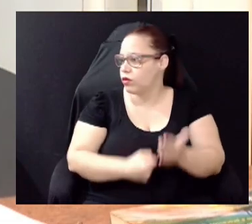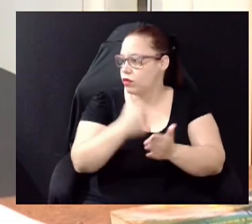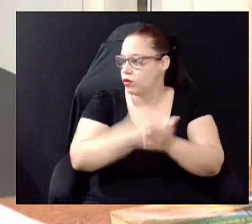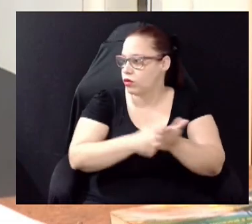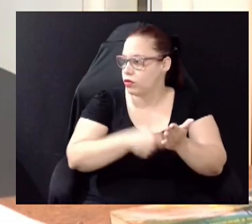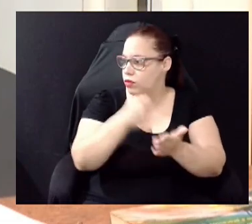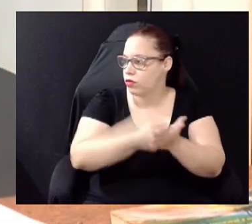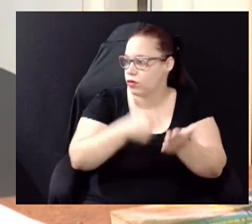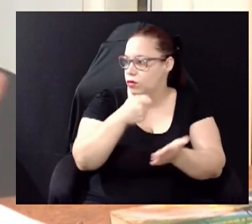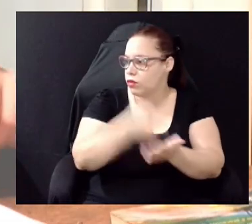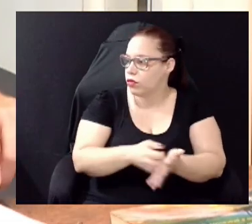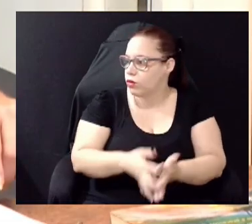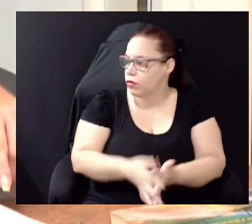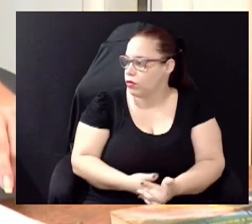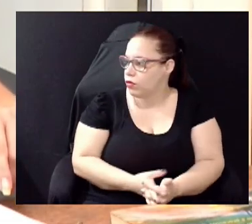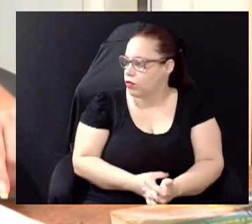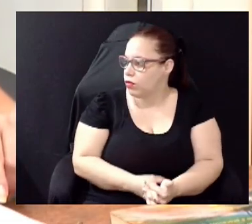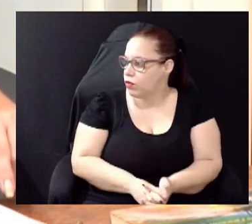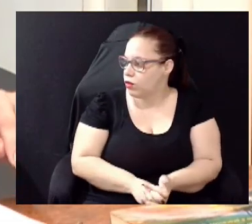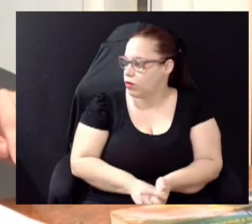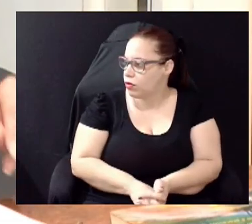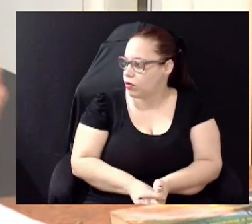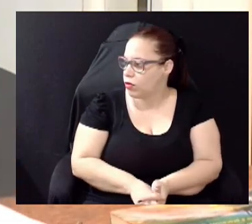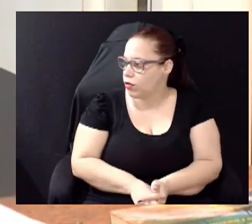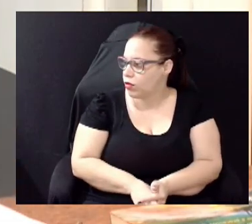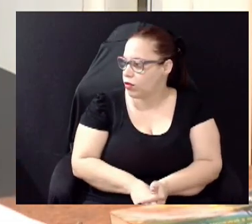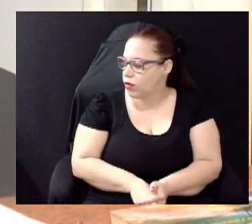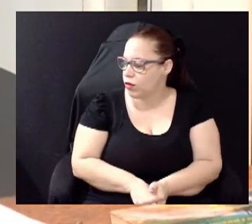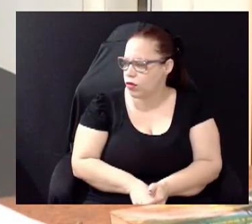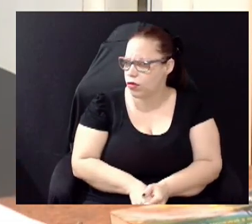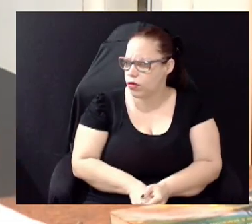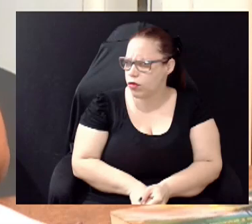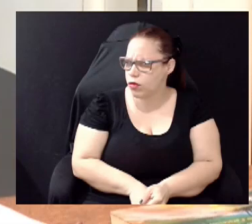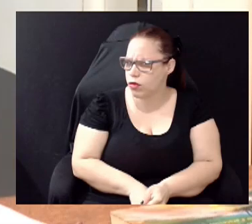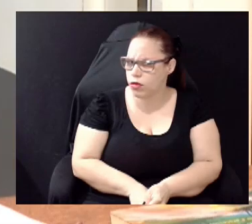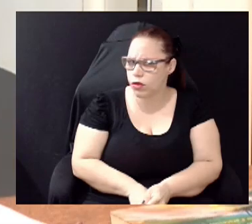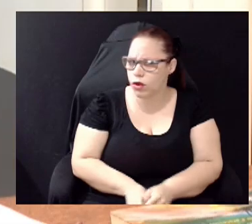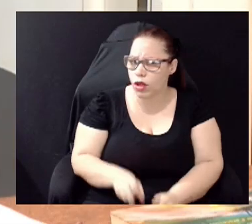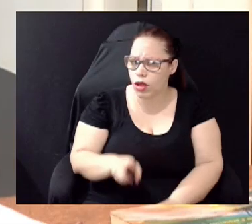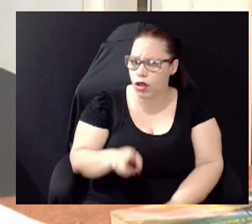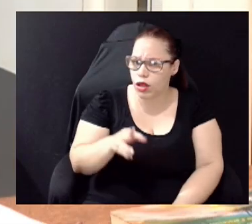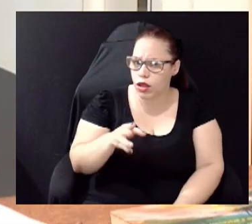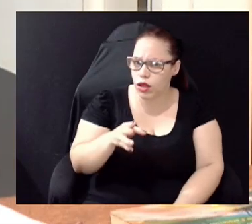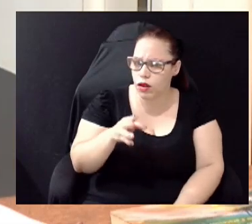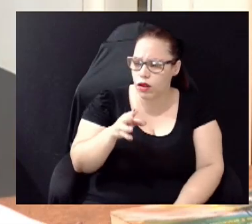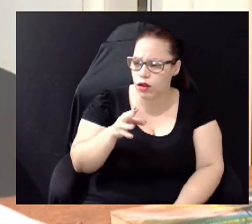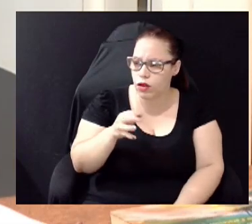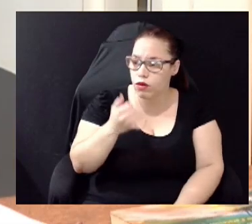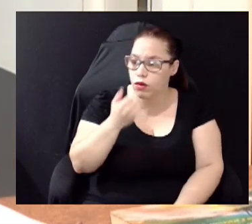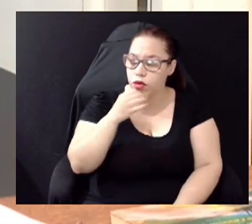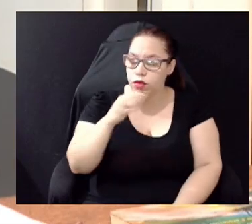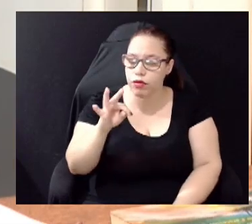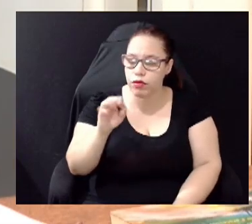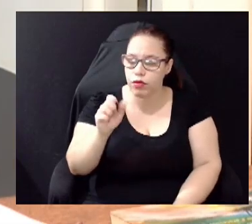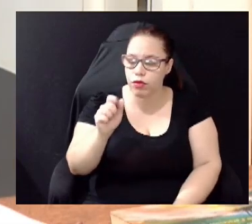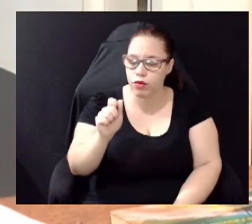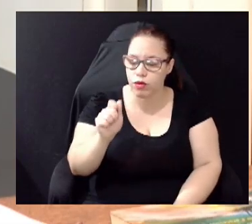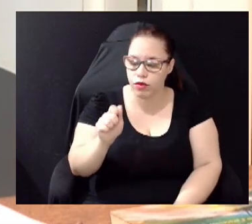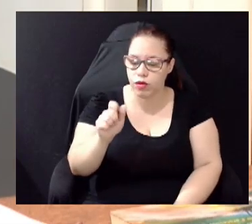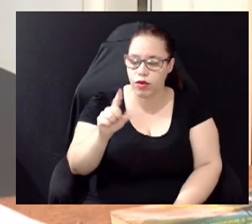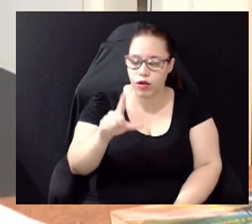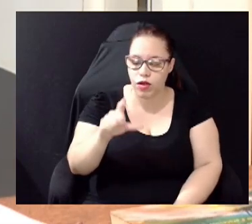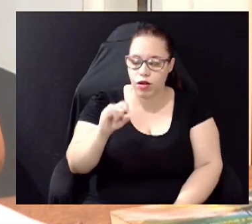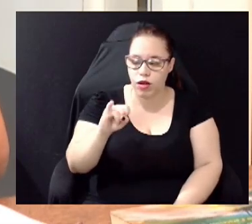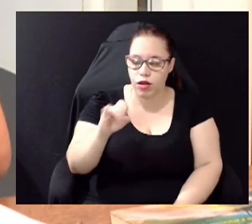pontuada pela... Ai, seu nome? Pela Thalita, é também esse